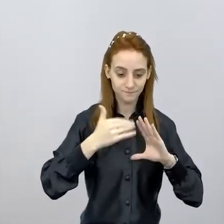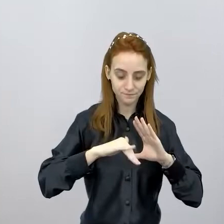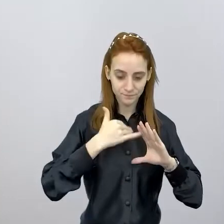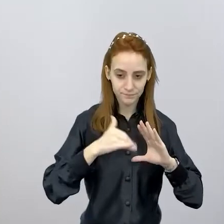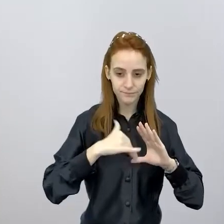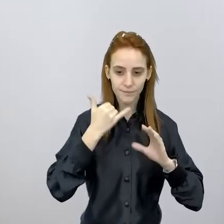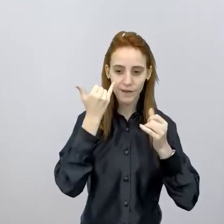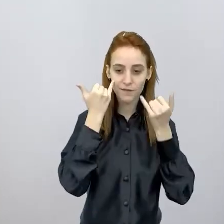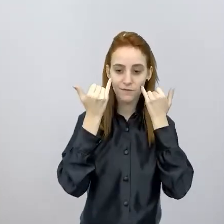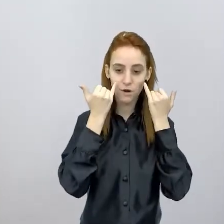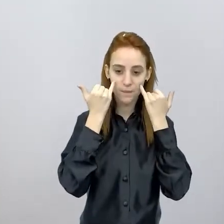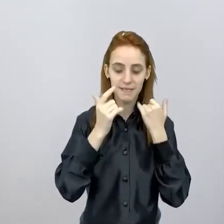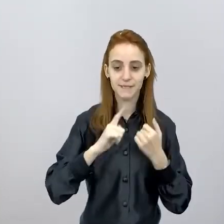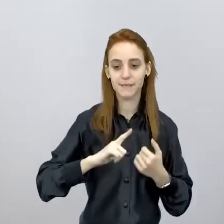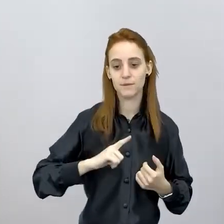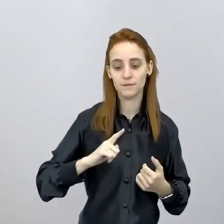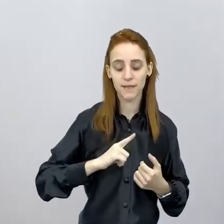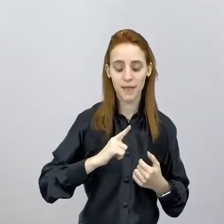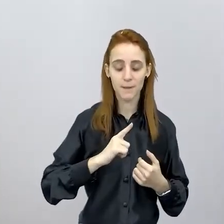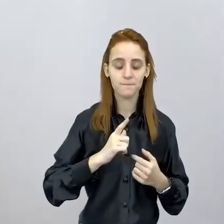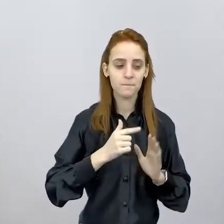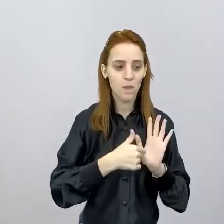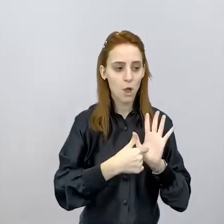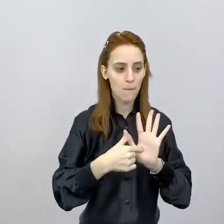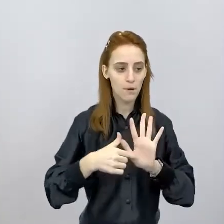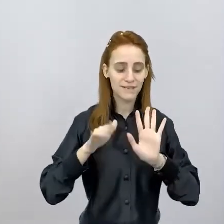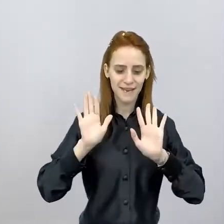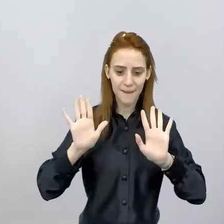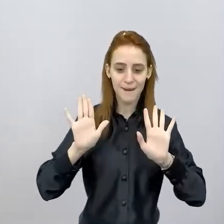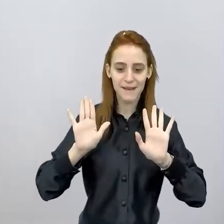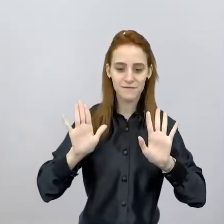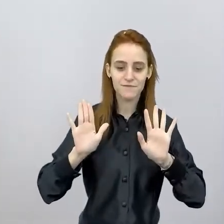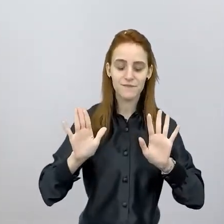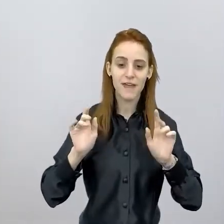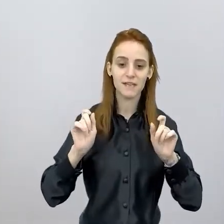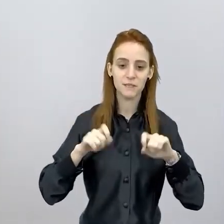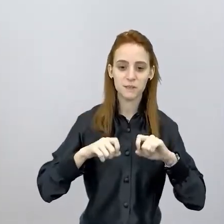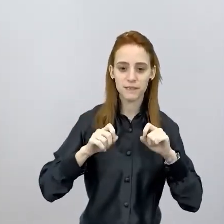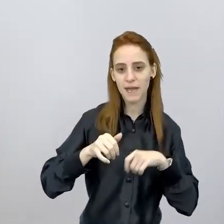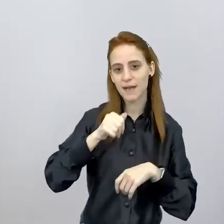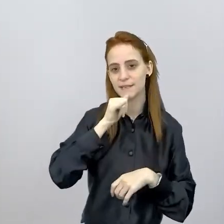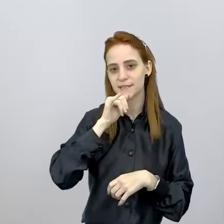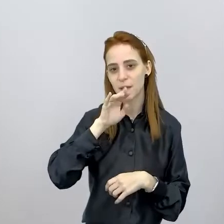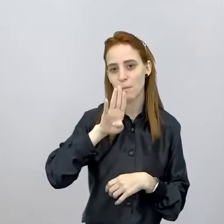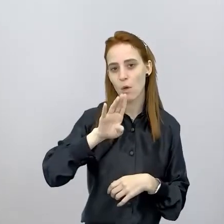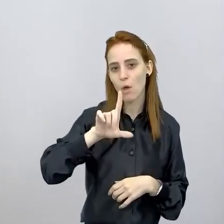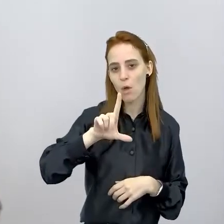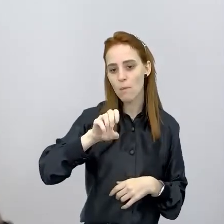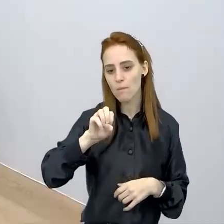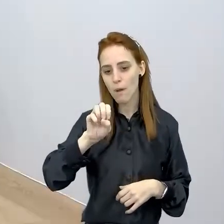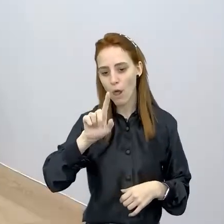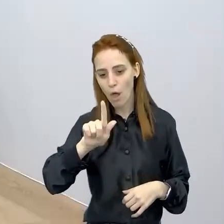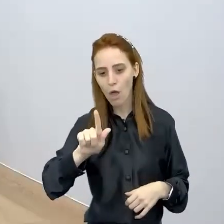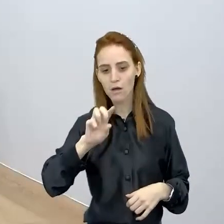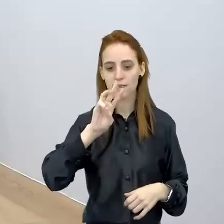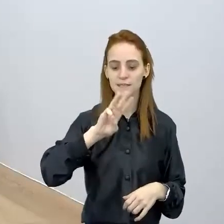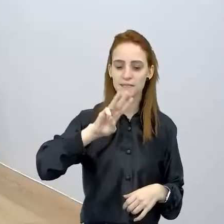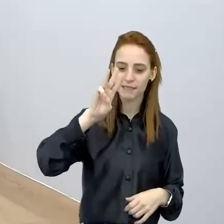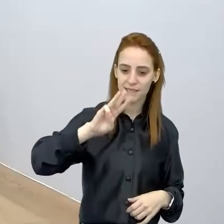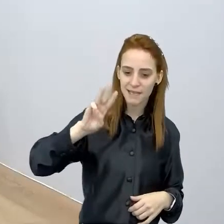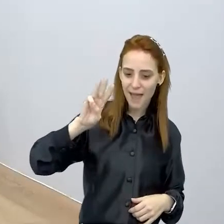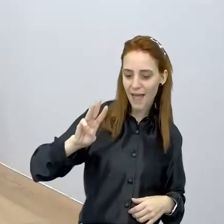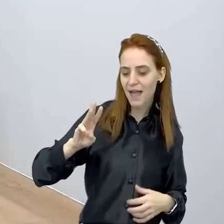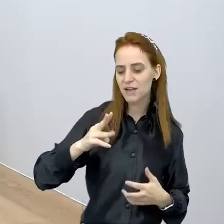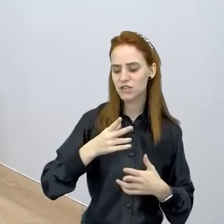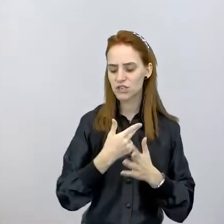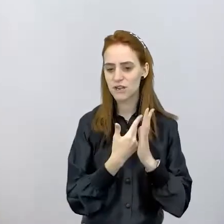celular dá a possibilidade de você socializar o seu manifesto de diversas formas. Blog, vlog, o Padlet, de diversas